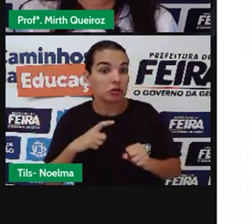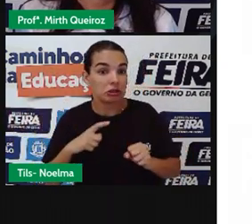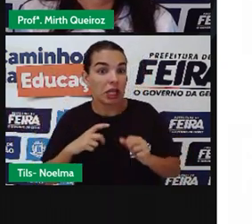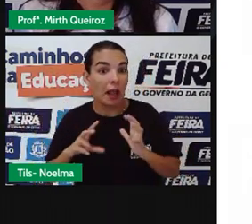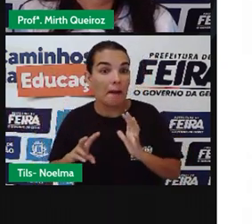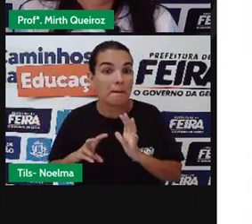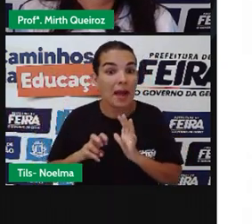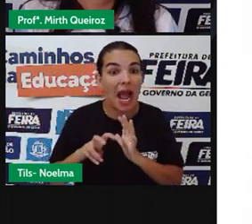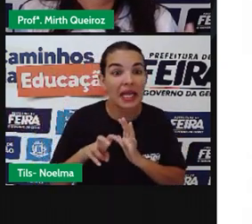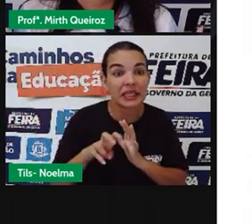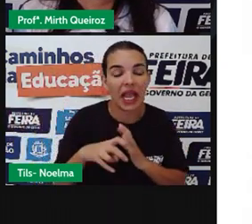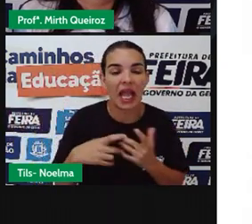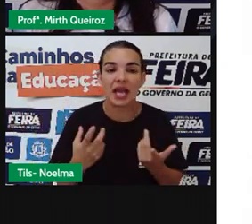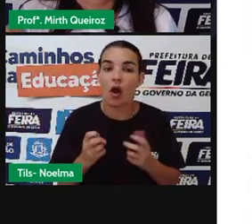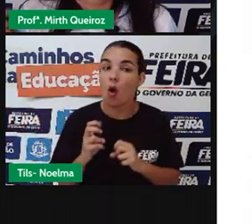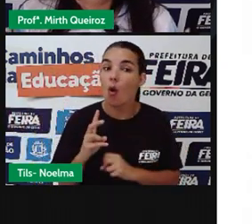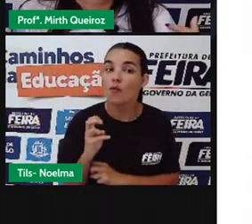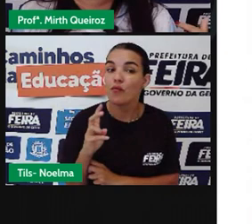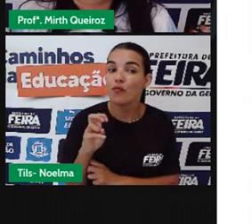algum